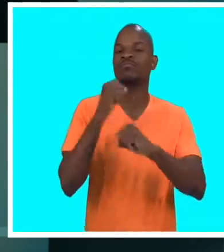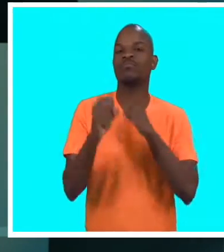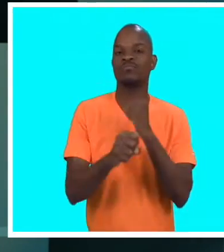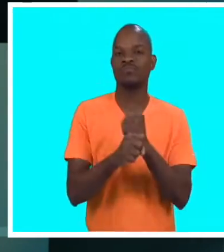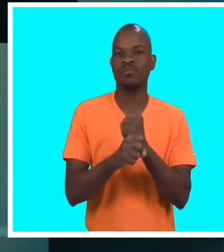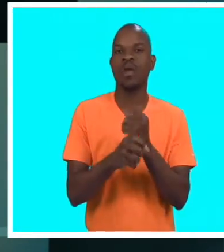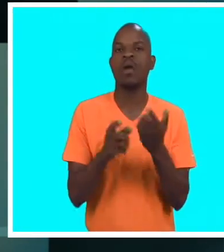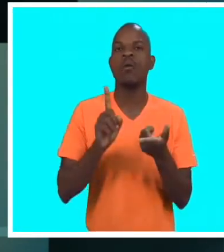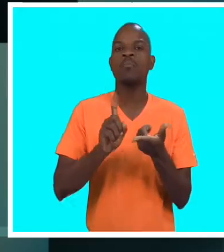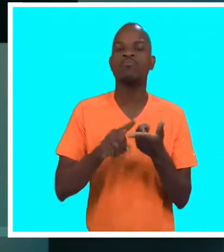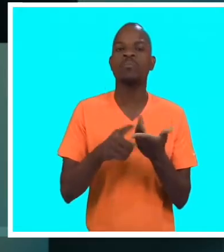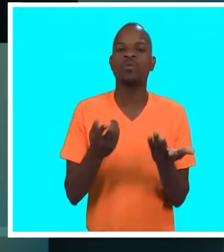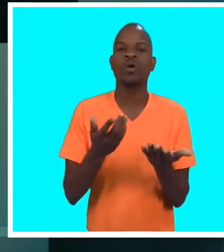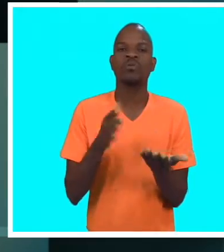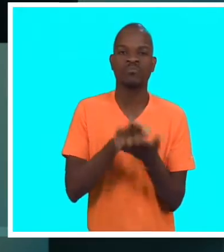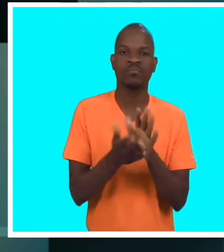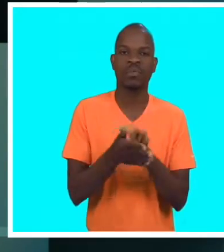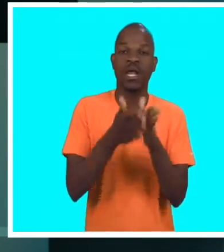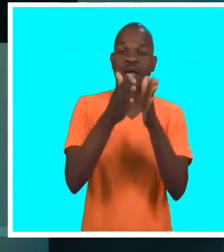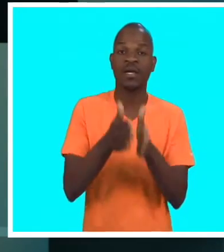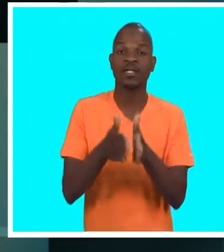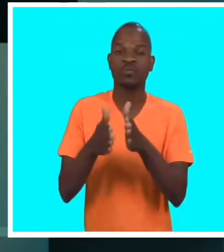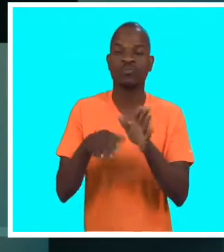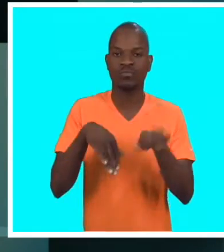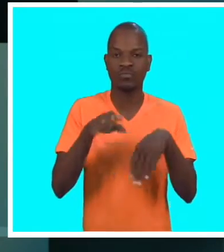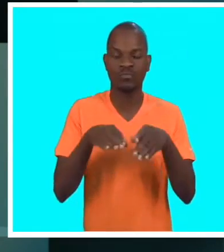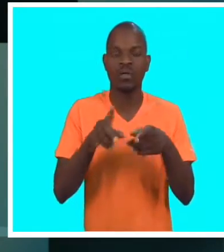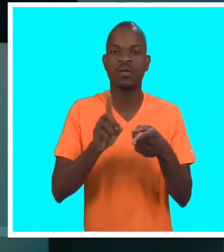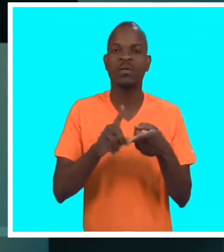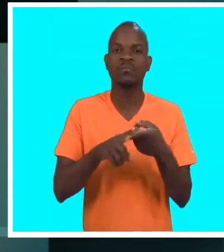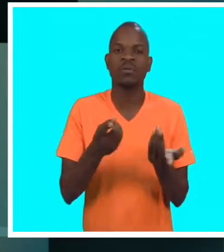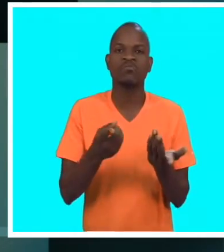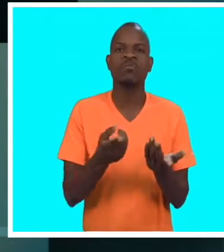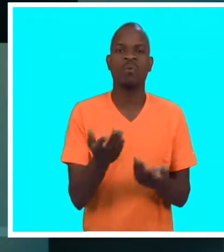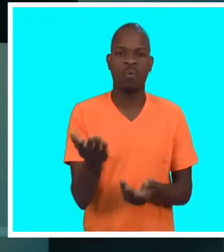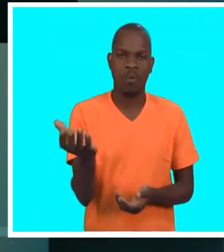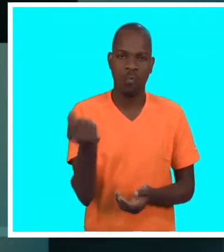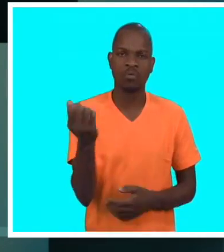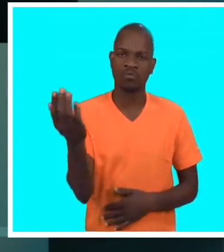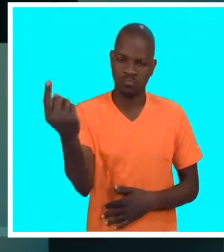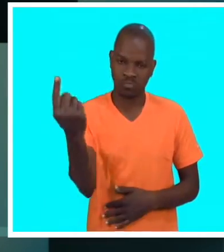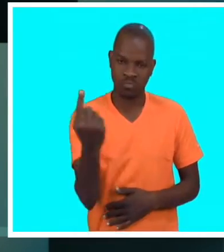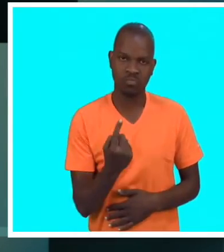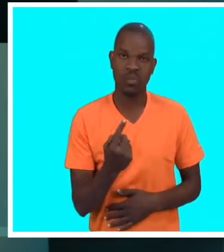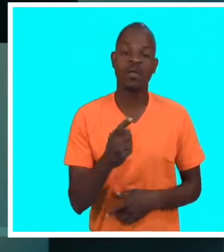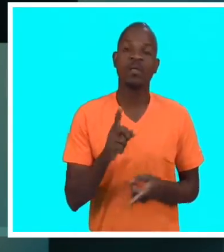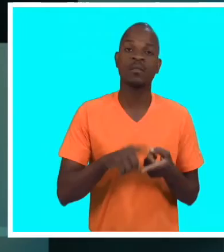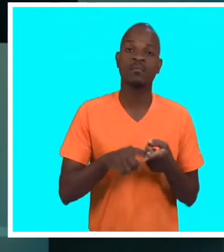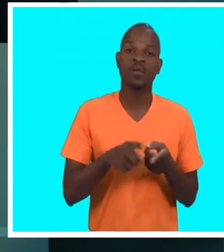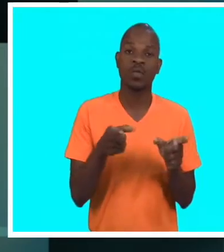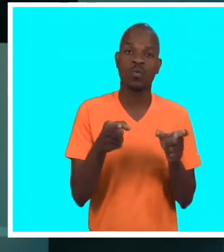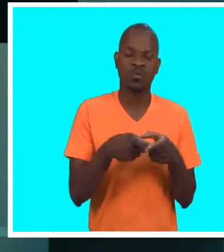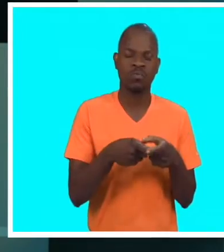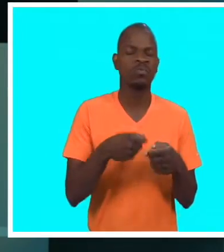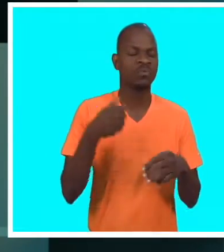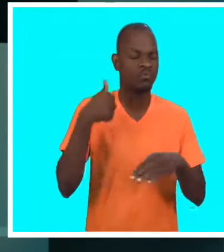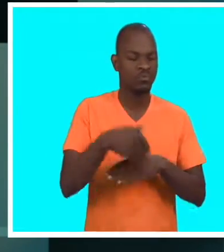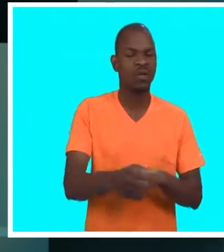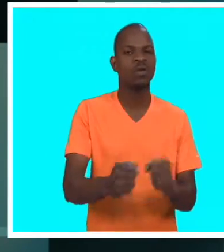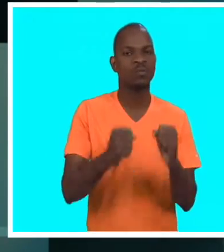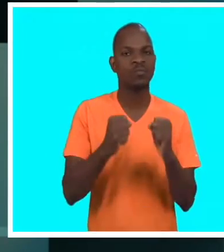vão nos conhecer. Ainda estamos a preparar os miúdos, mas mesmo assim que venham mesmo cientes de que o Disbuto